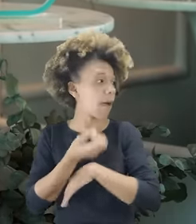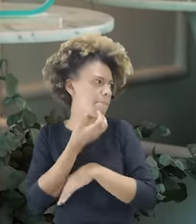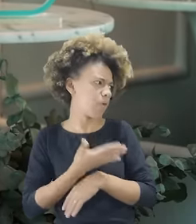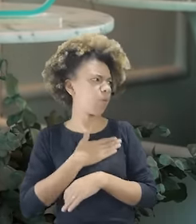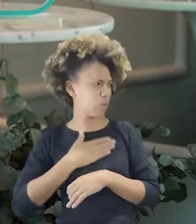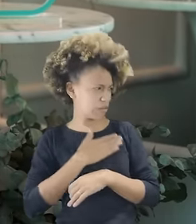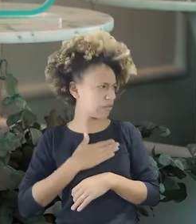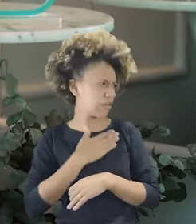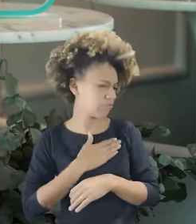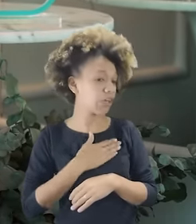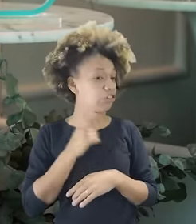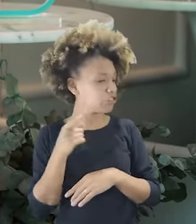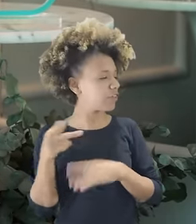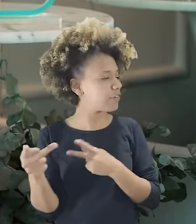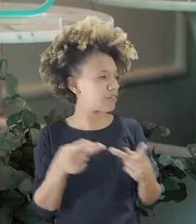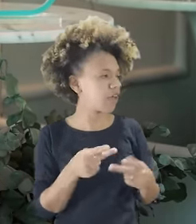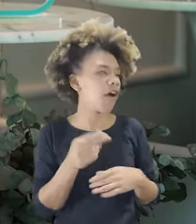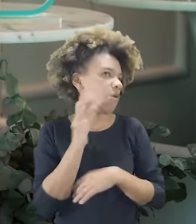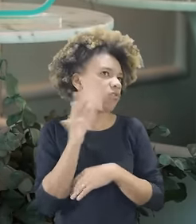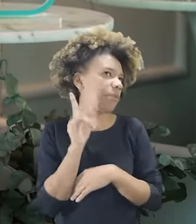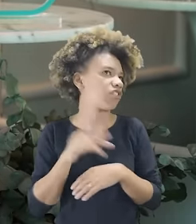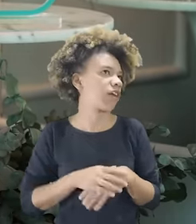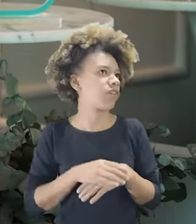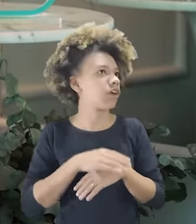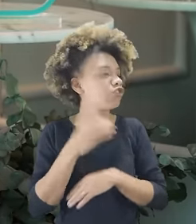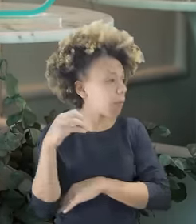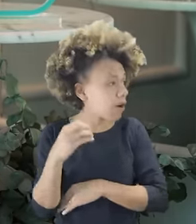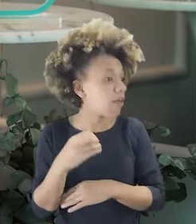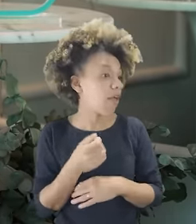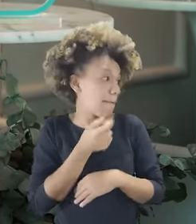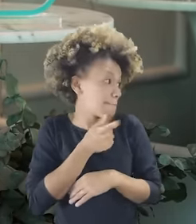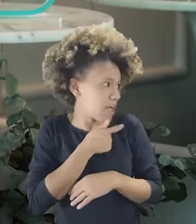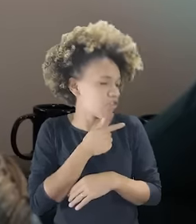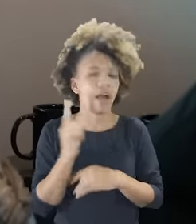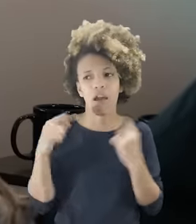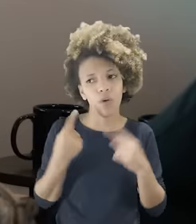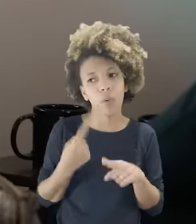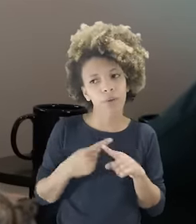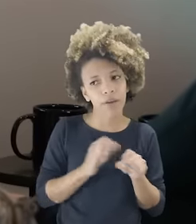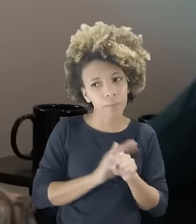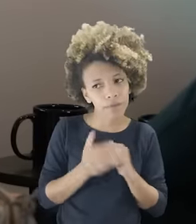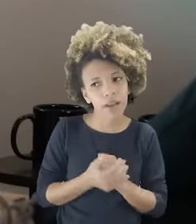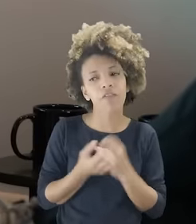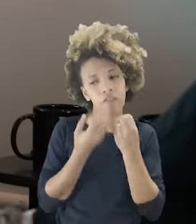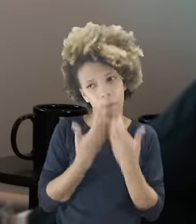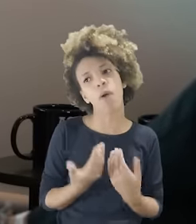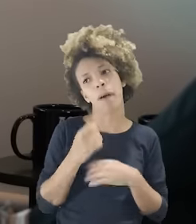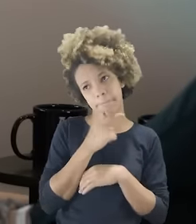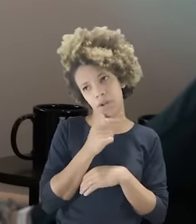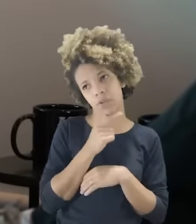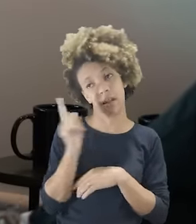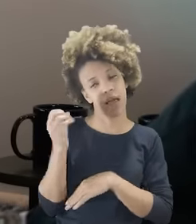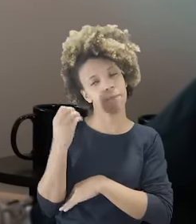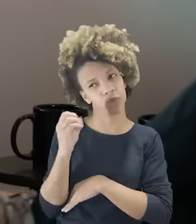muito bons cara eu gostei muito de de ir pra lá e não imaginava que Porto Alegre fosse tão celeiro de comédia cara é muito louco porque a pandemia foi muito boa